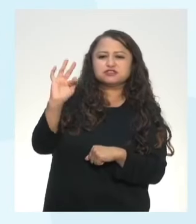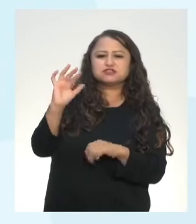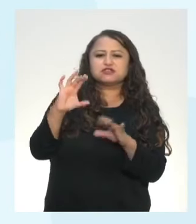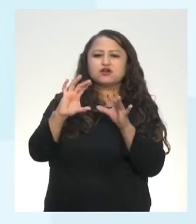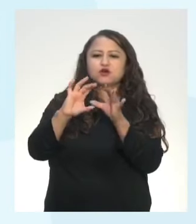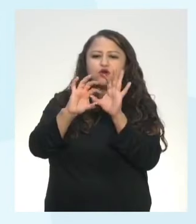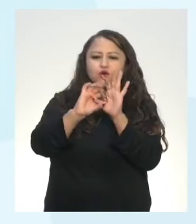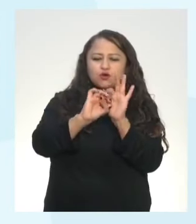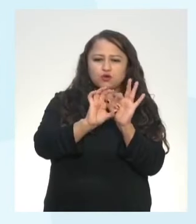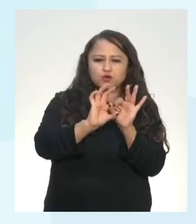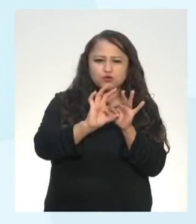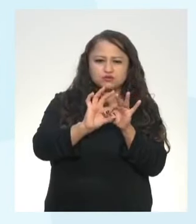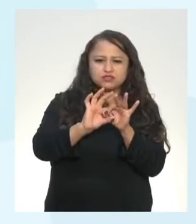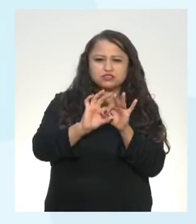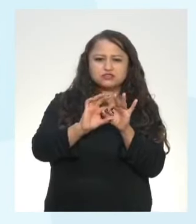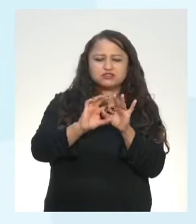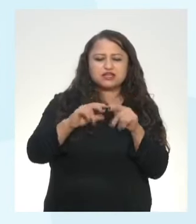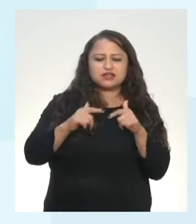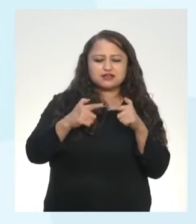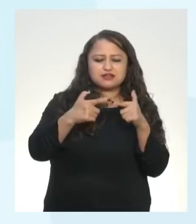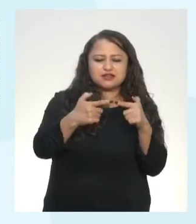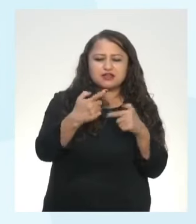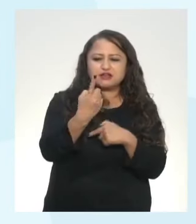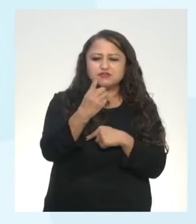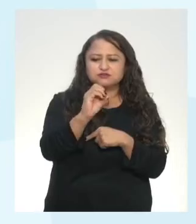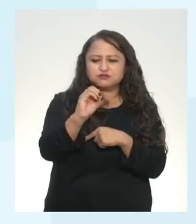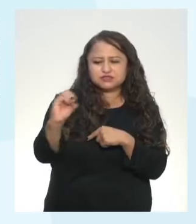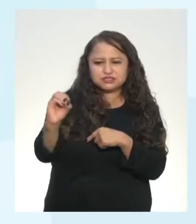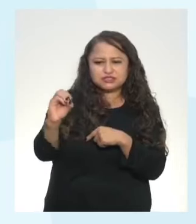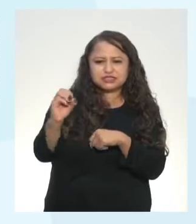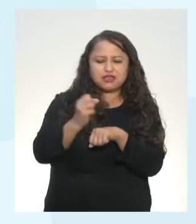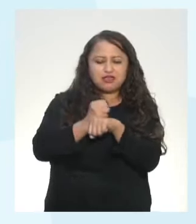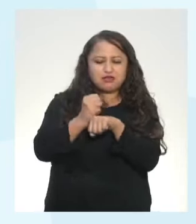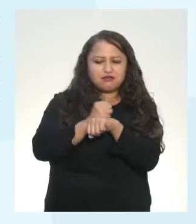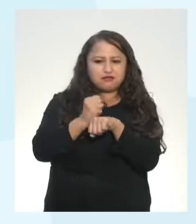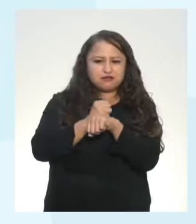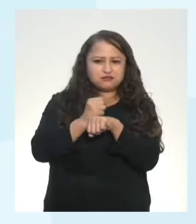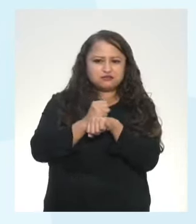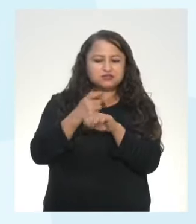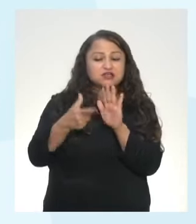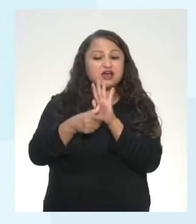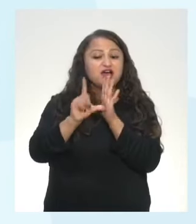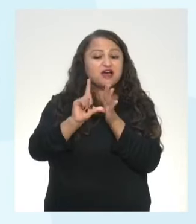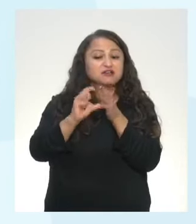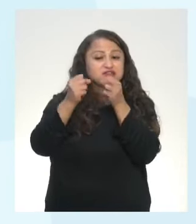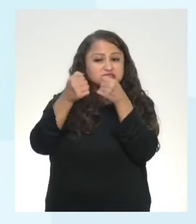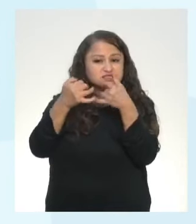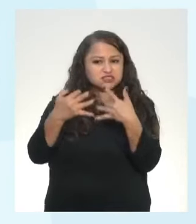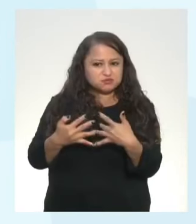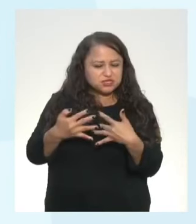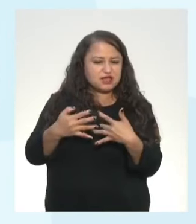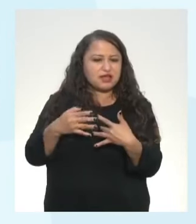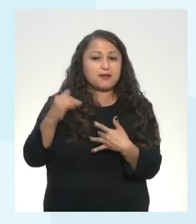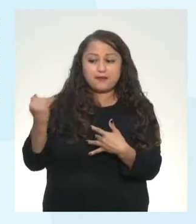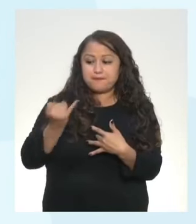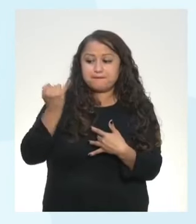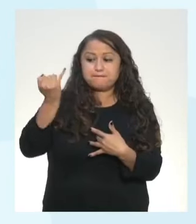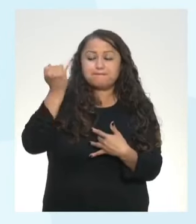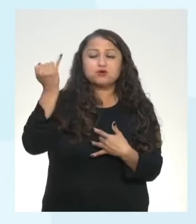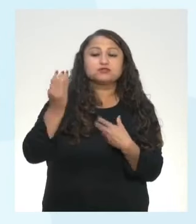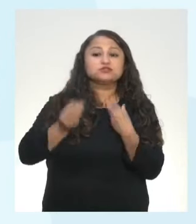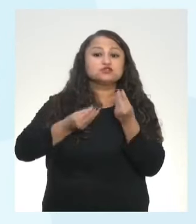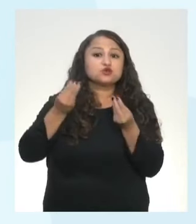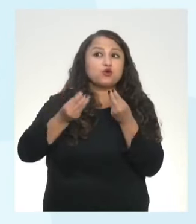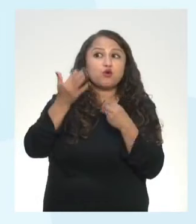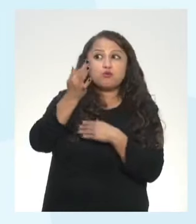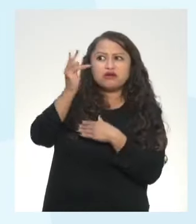chamada Guerra dos 100 Anos, tá? Mas antes da gente falar da Guerra dos 100 Anos, é importante a gente saber como é que a França